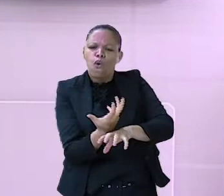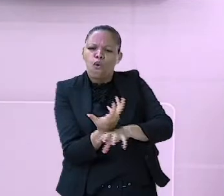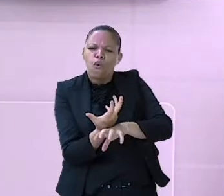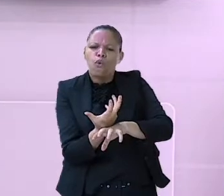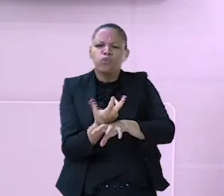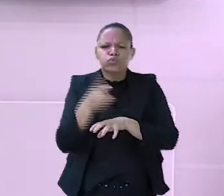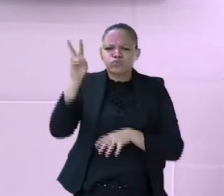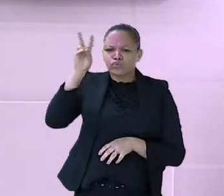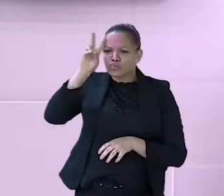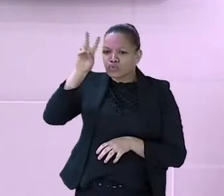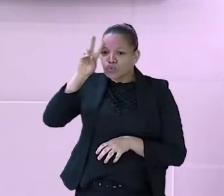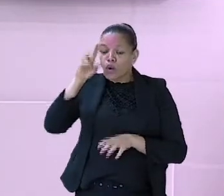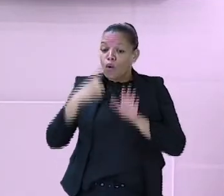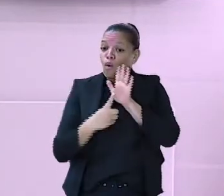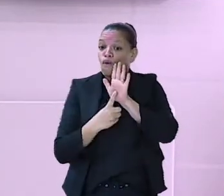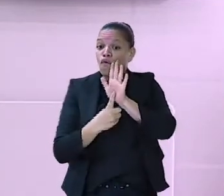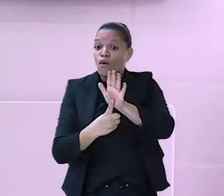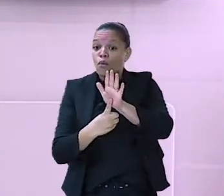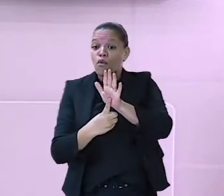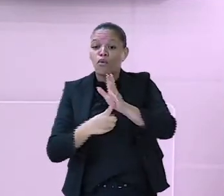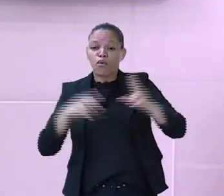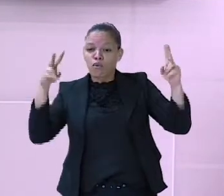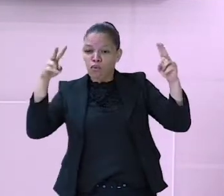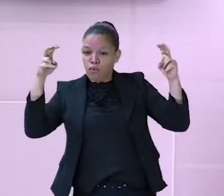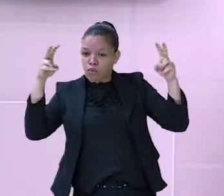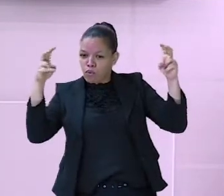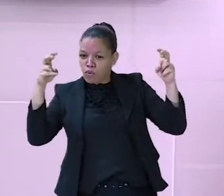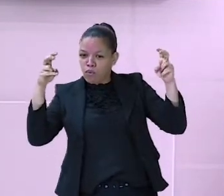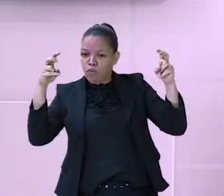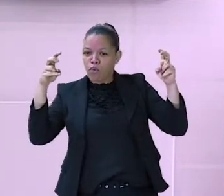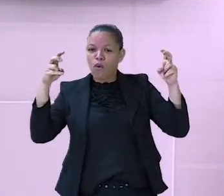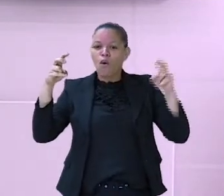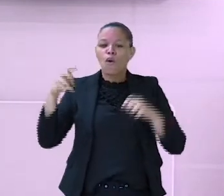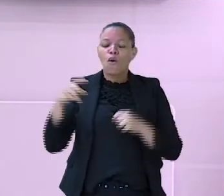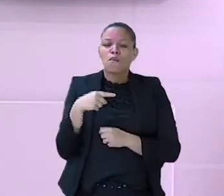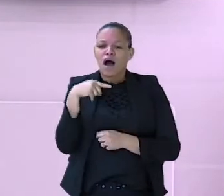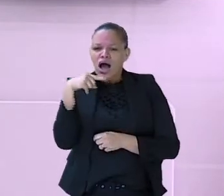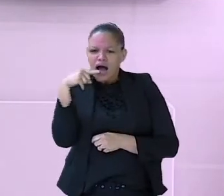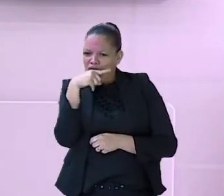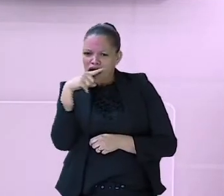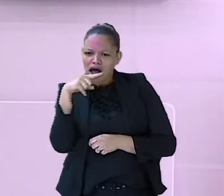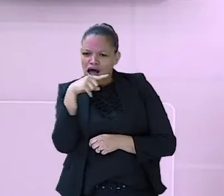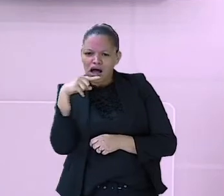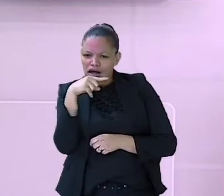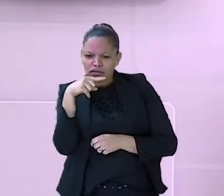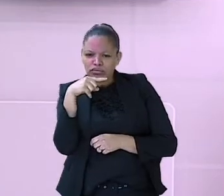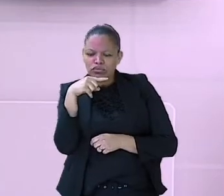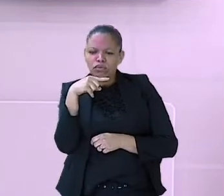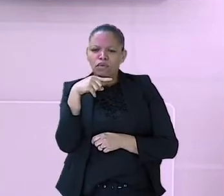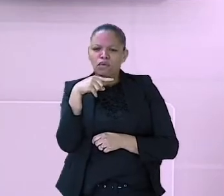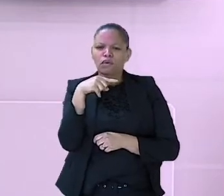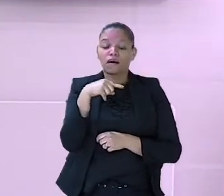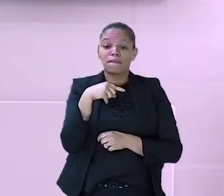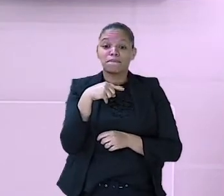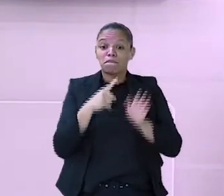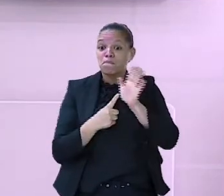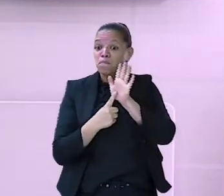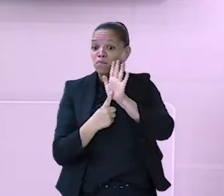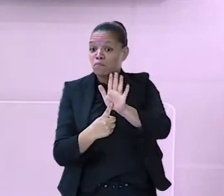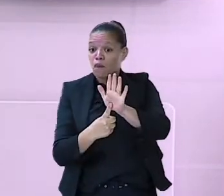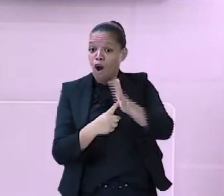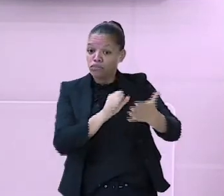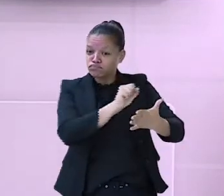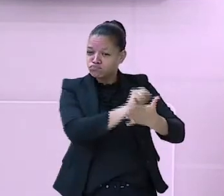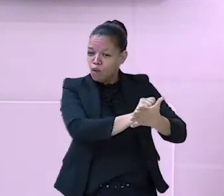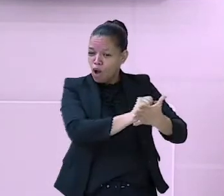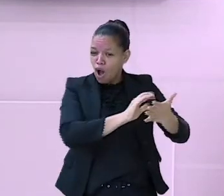falar sobre a cana-de-açúcar, o ciclo da cana-de-açúcar. Conforme a atividade na plataforma SMED GV e o